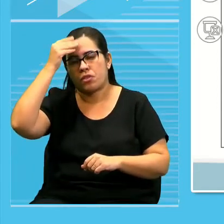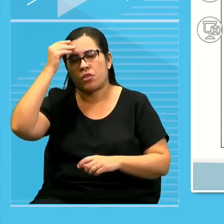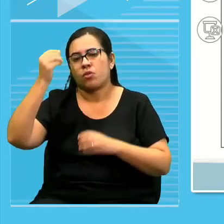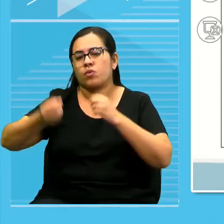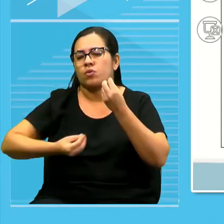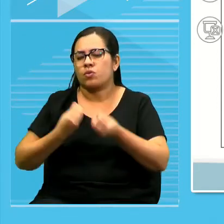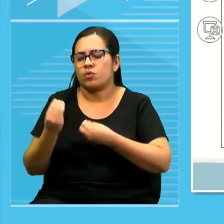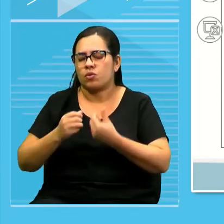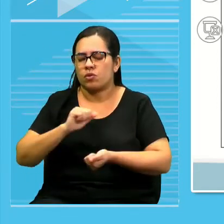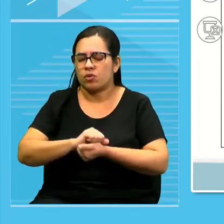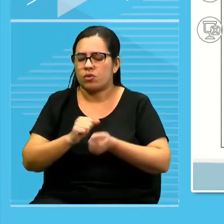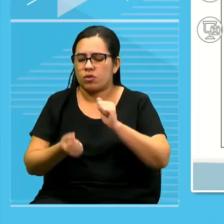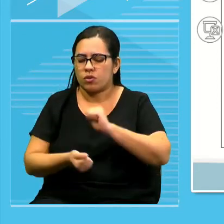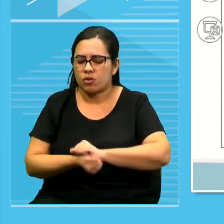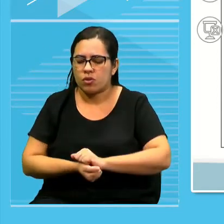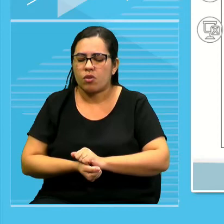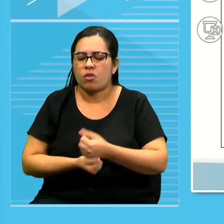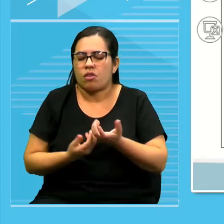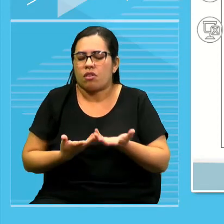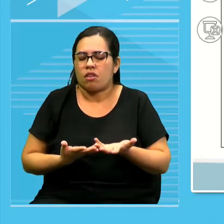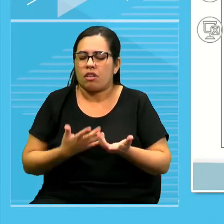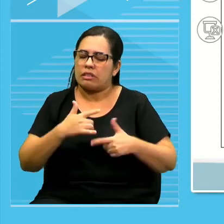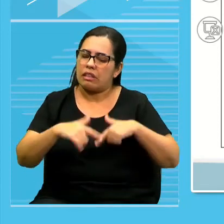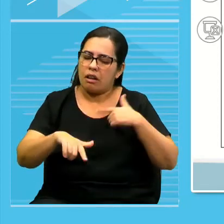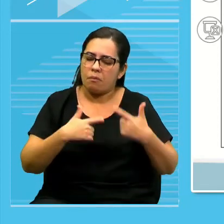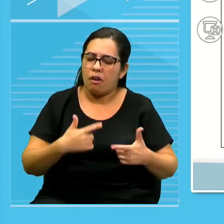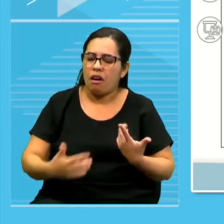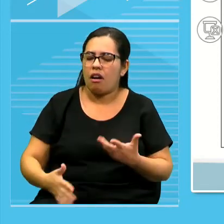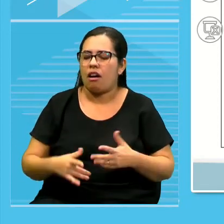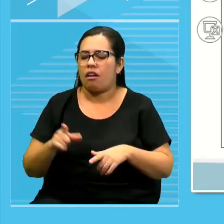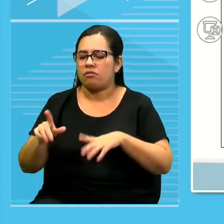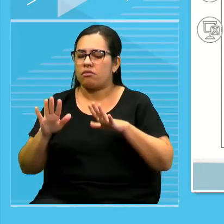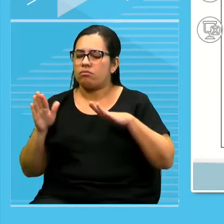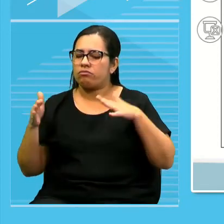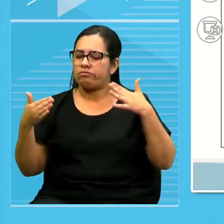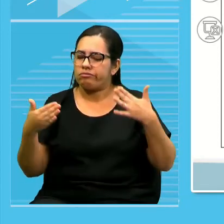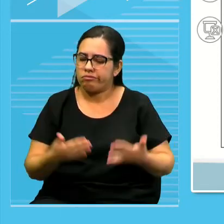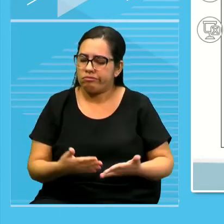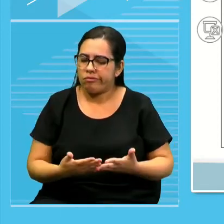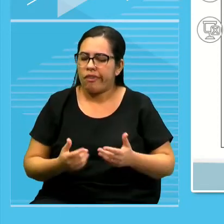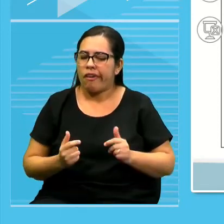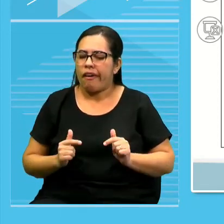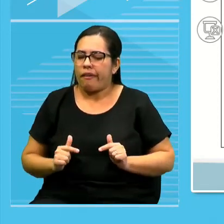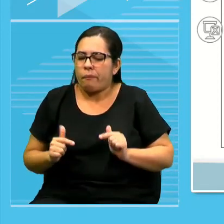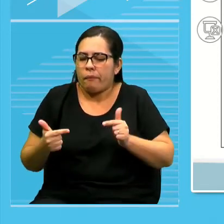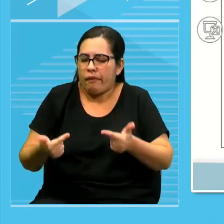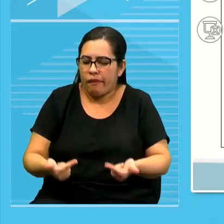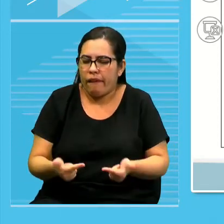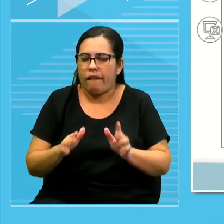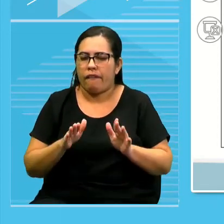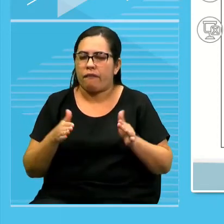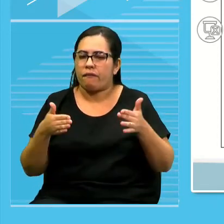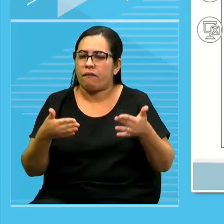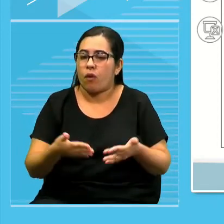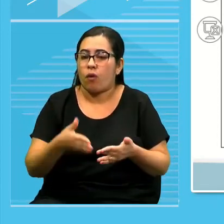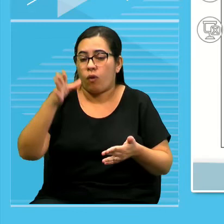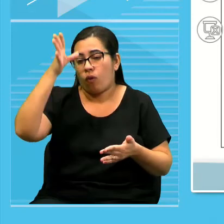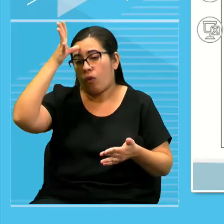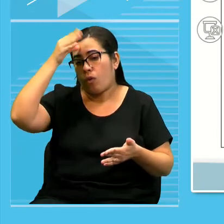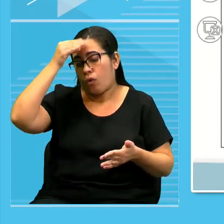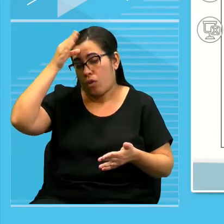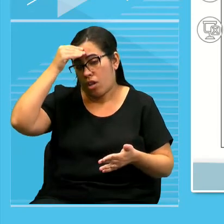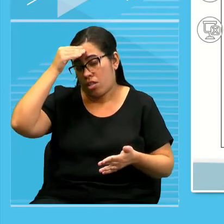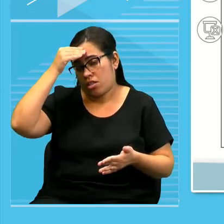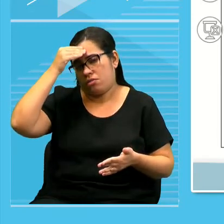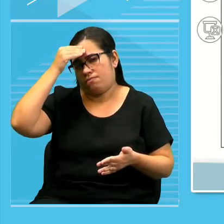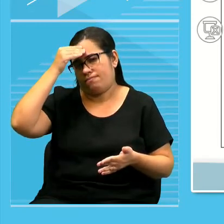adaptar a educação ao mundo do trabalho o foco é o conhecimento e não a profissão em si qual Pilar da educação